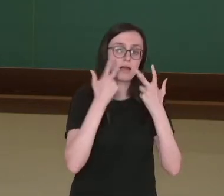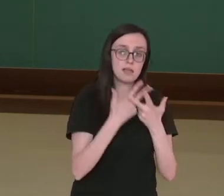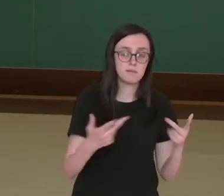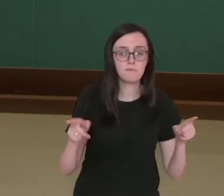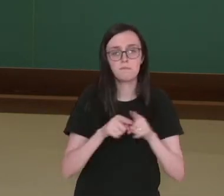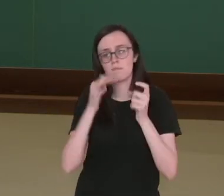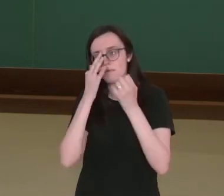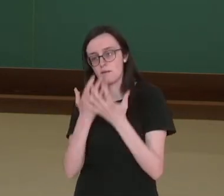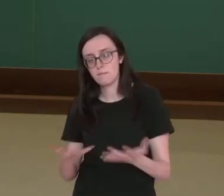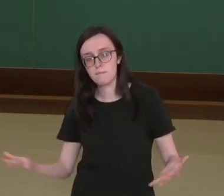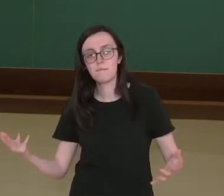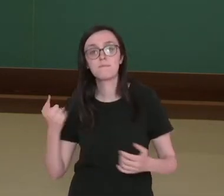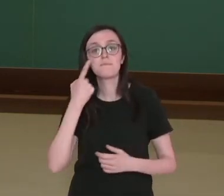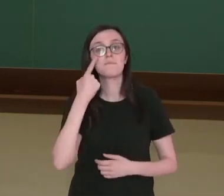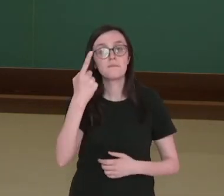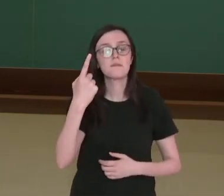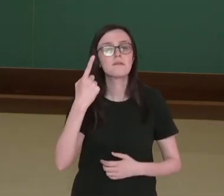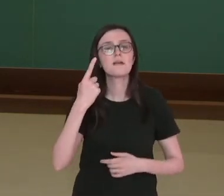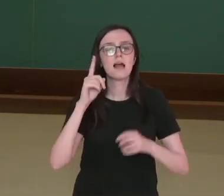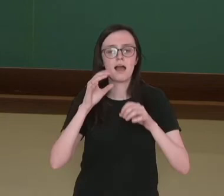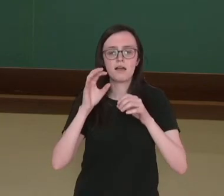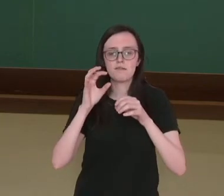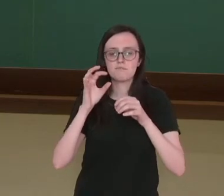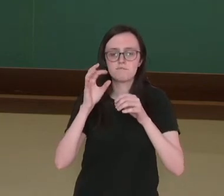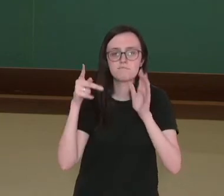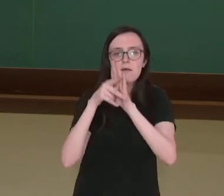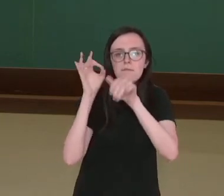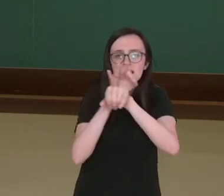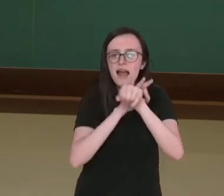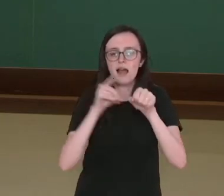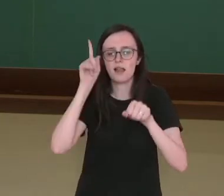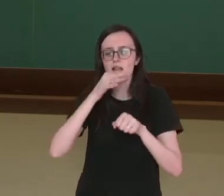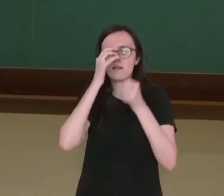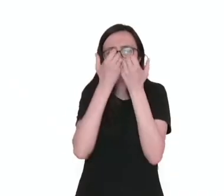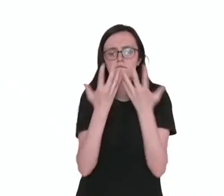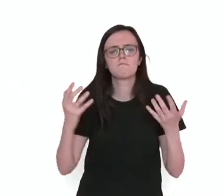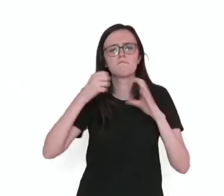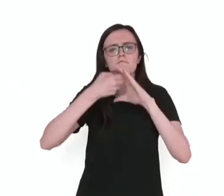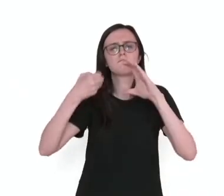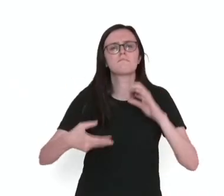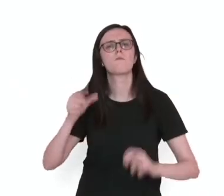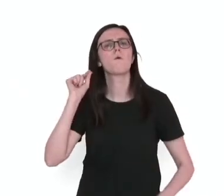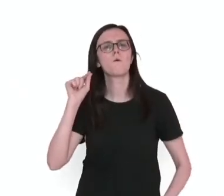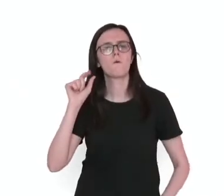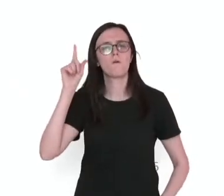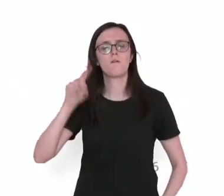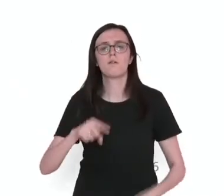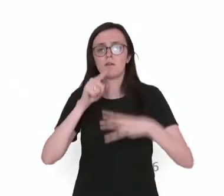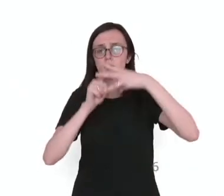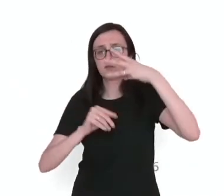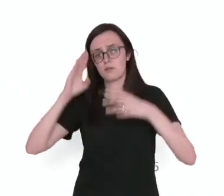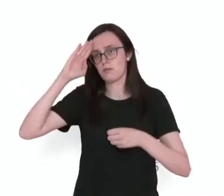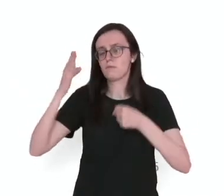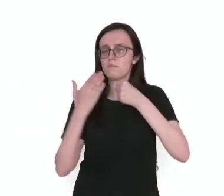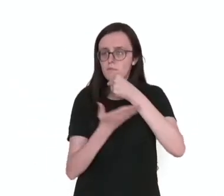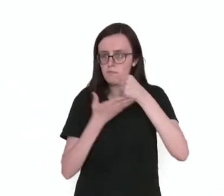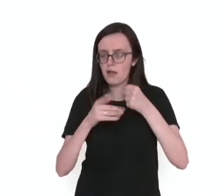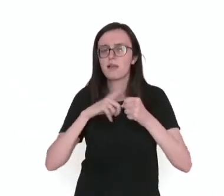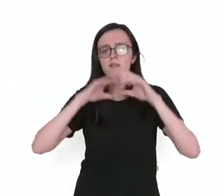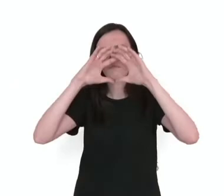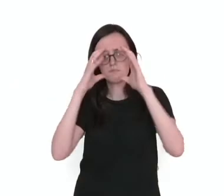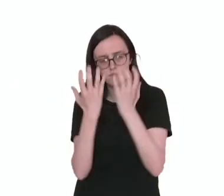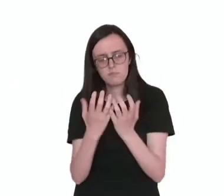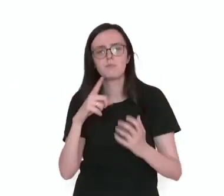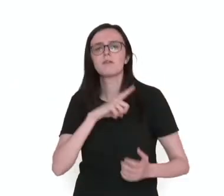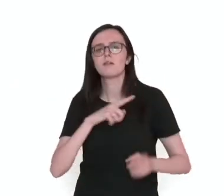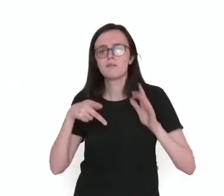vegetal. Olha, a célula vegetal, qual que é a característica dela? Ela tem aquelas três estruturas básicas, membrana